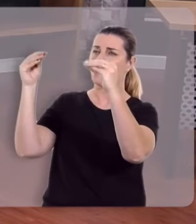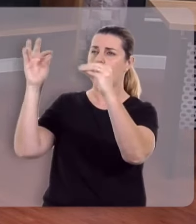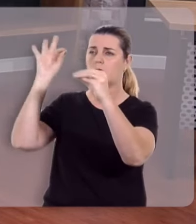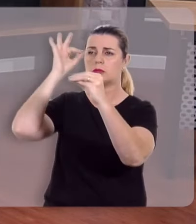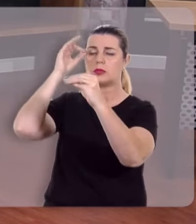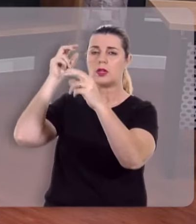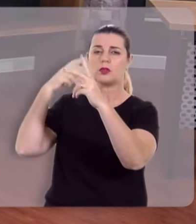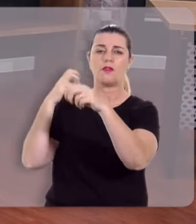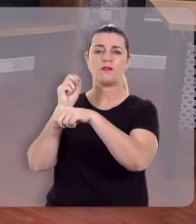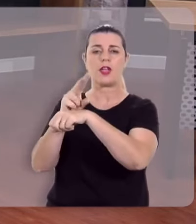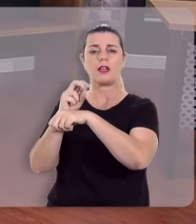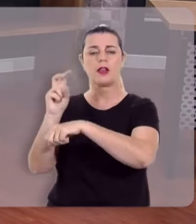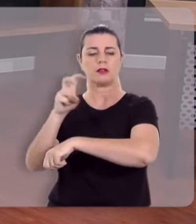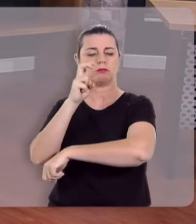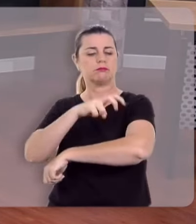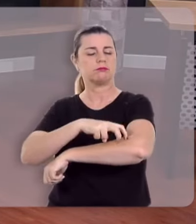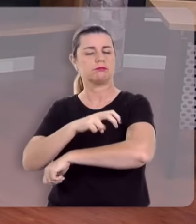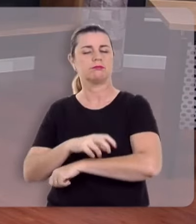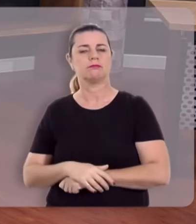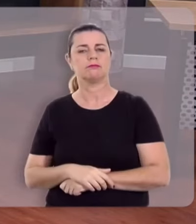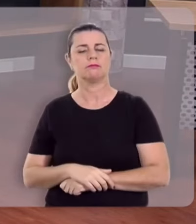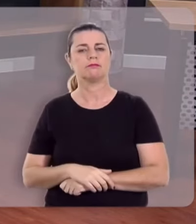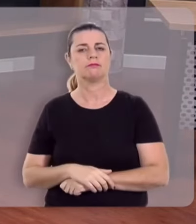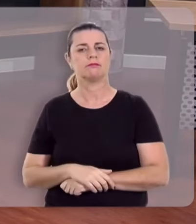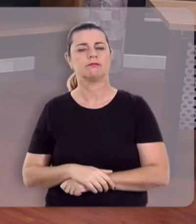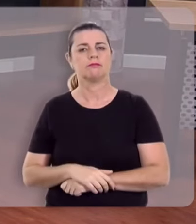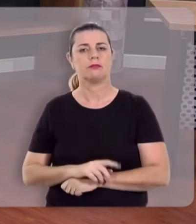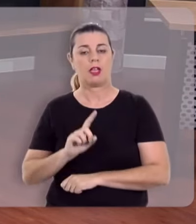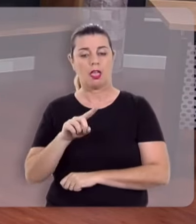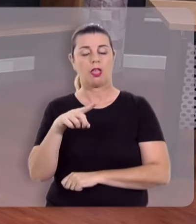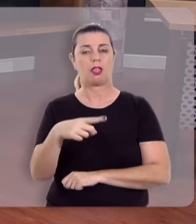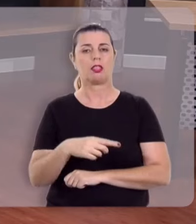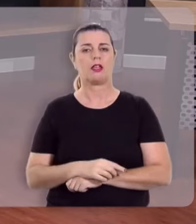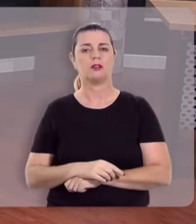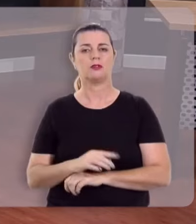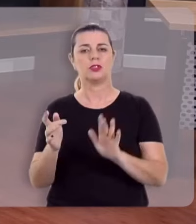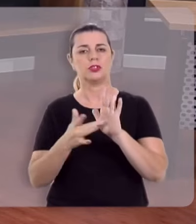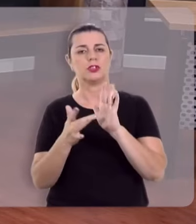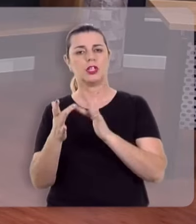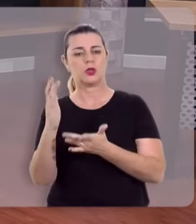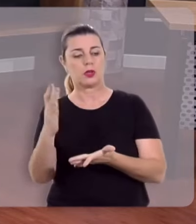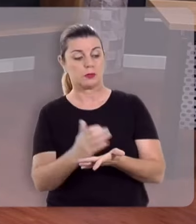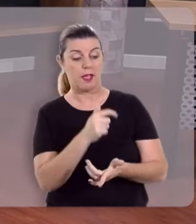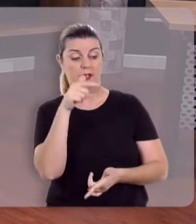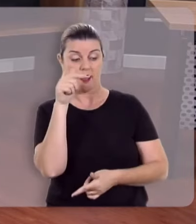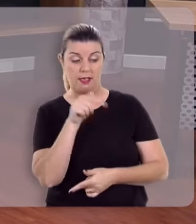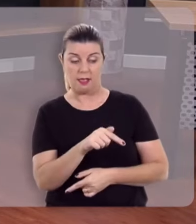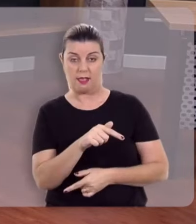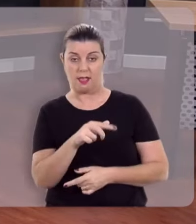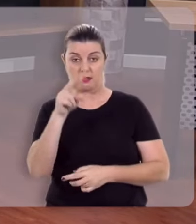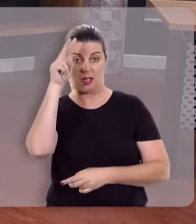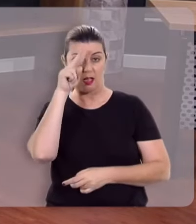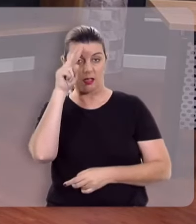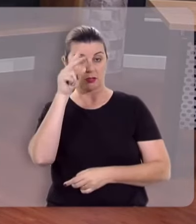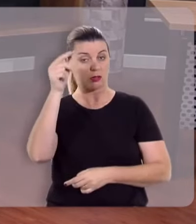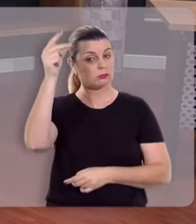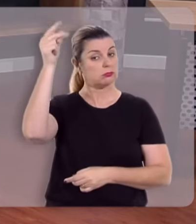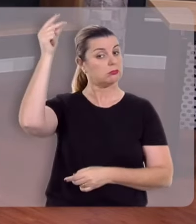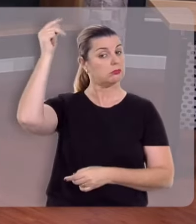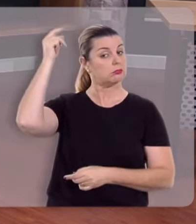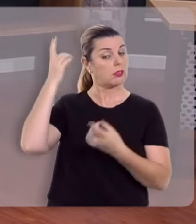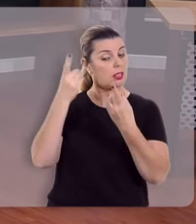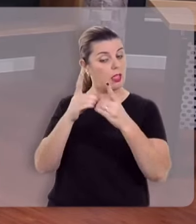do veneno da serpente abrasadora. Então, Jesus pega esse episódio que acontecera com o